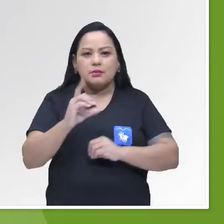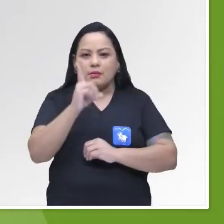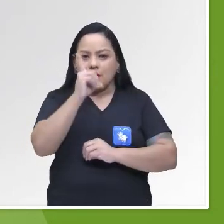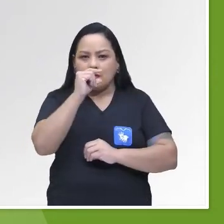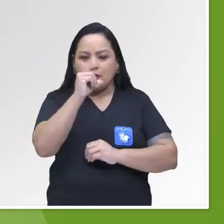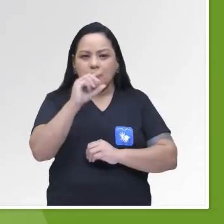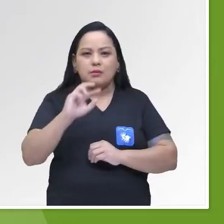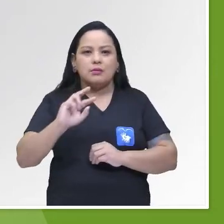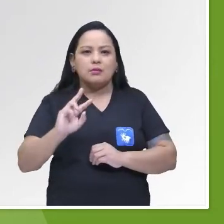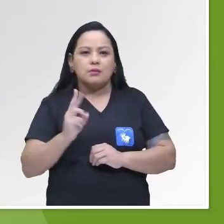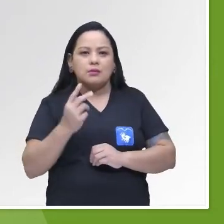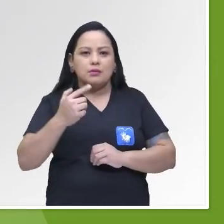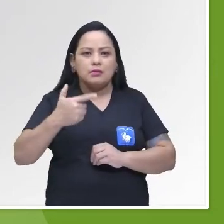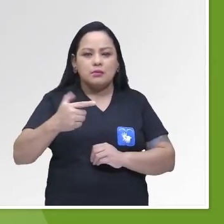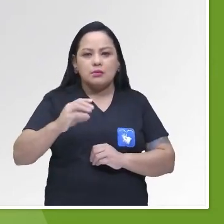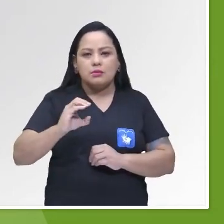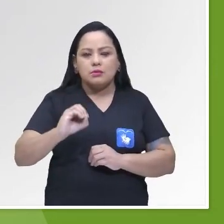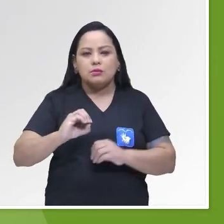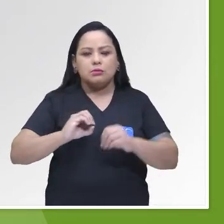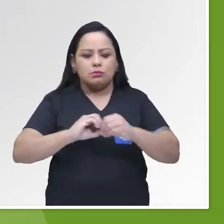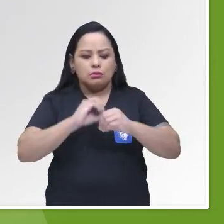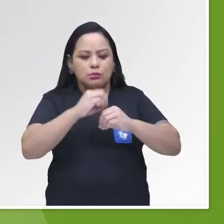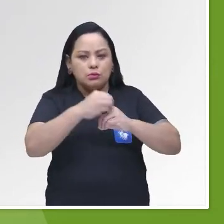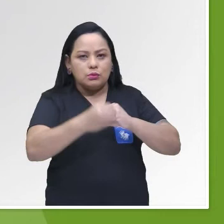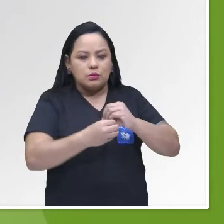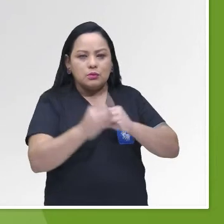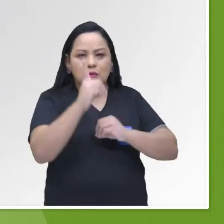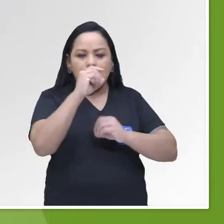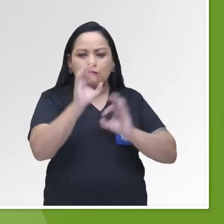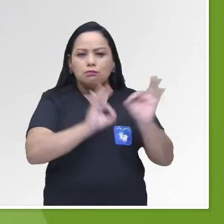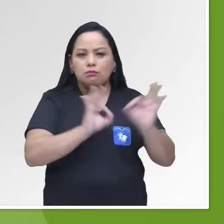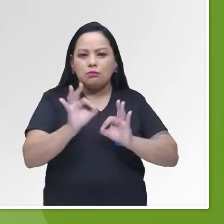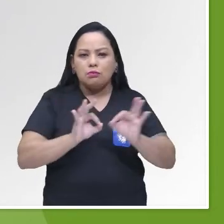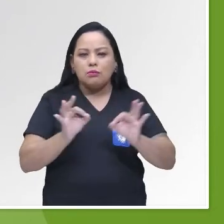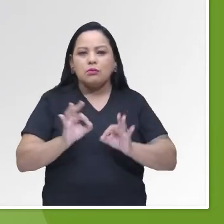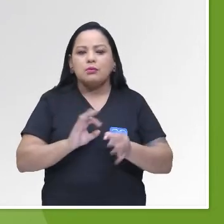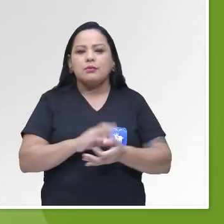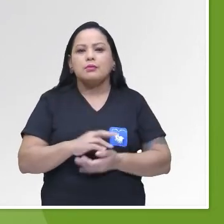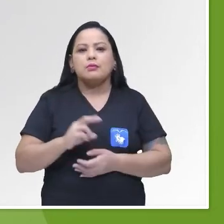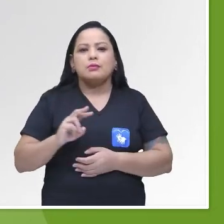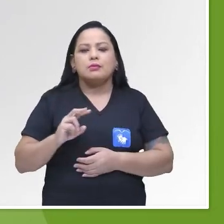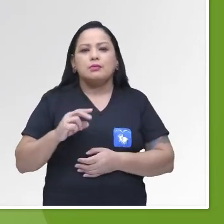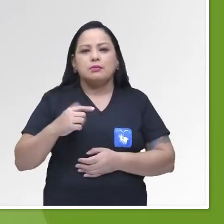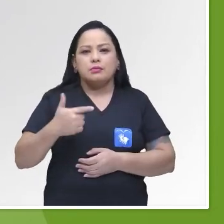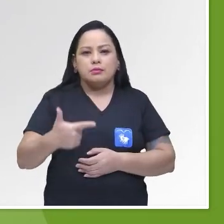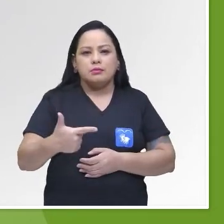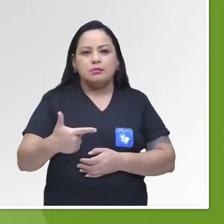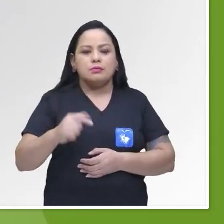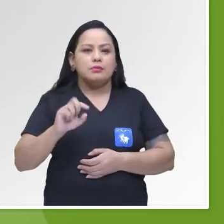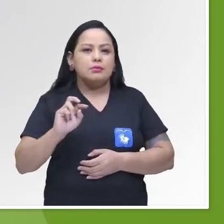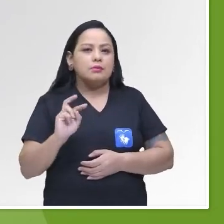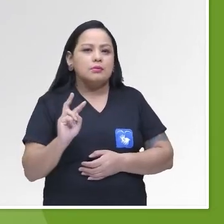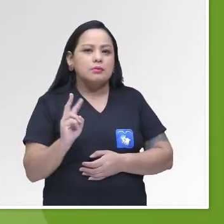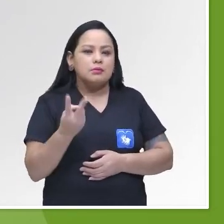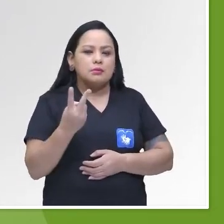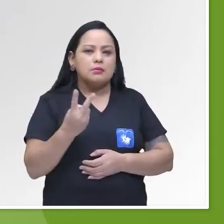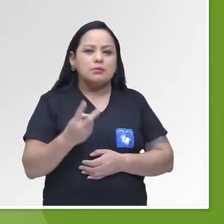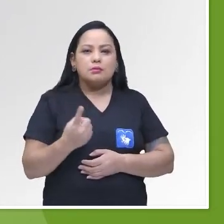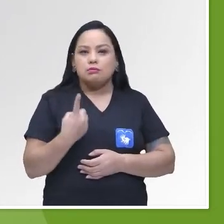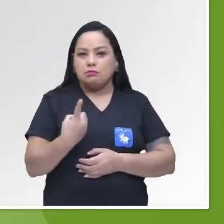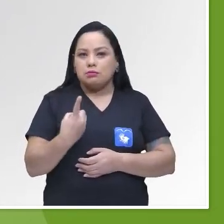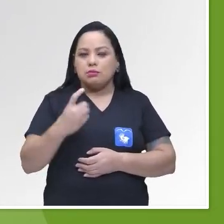A molécula da água, ela é formada por 2 hidrogênios e